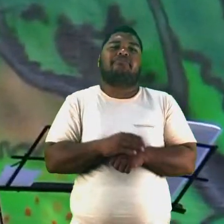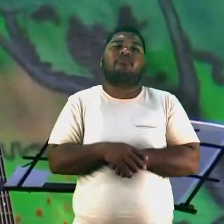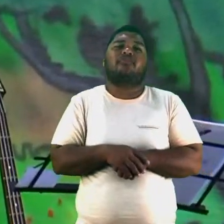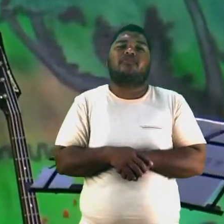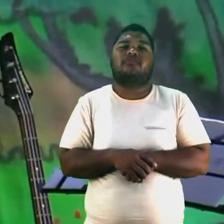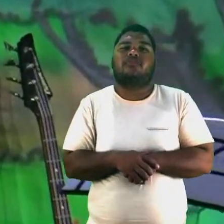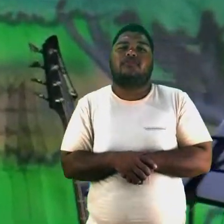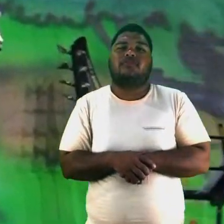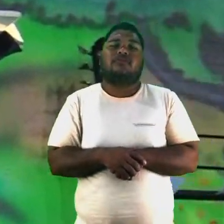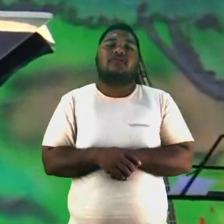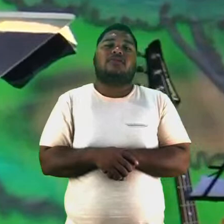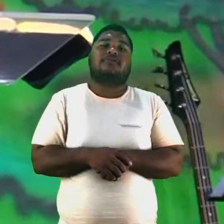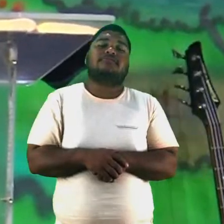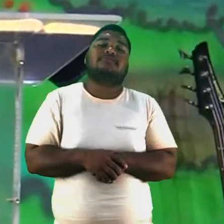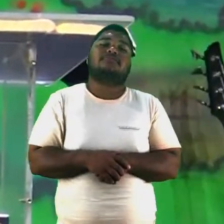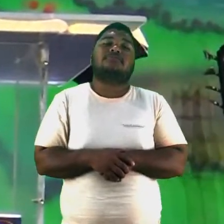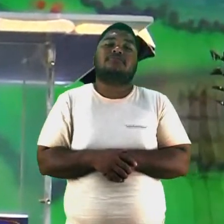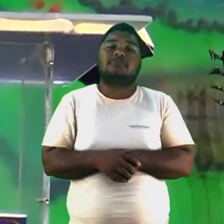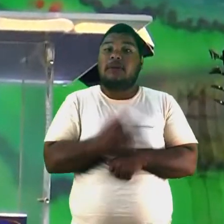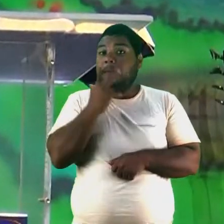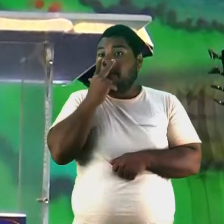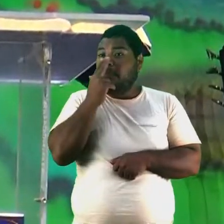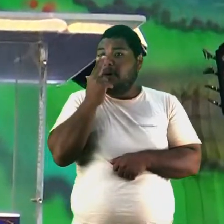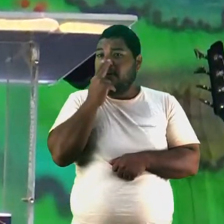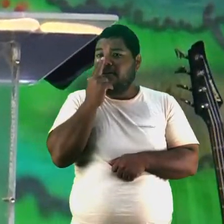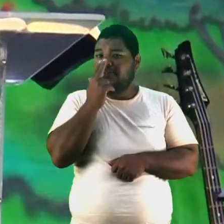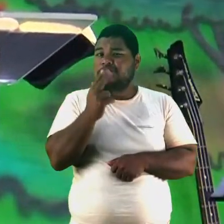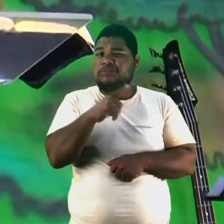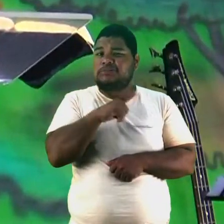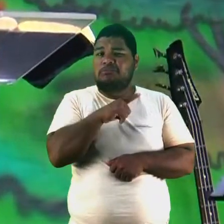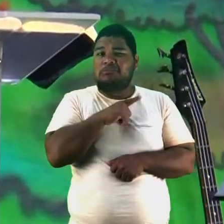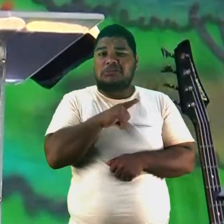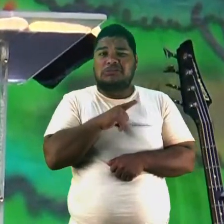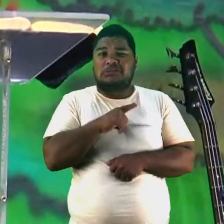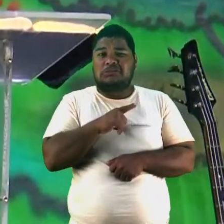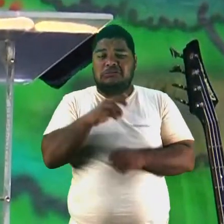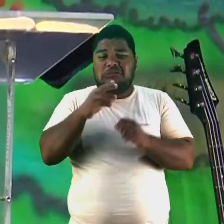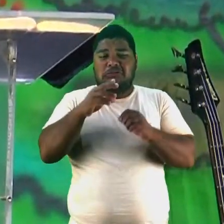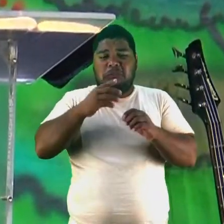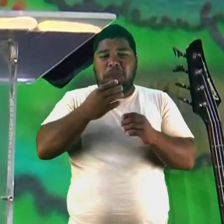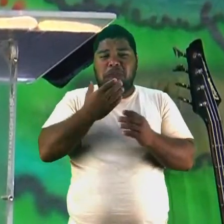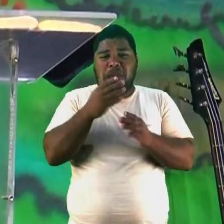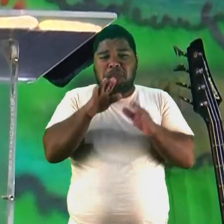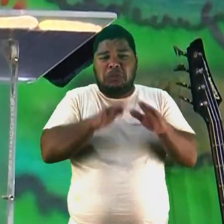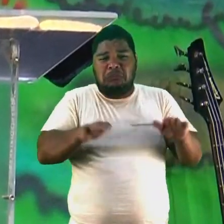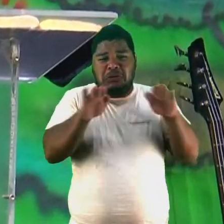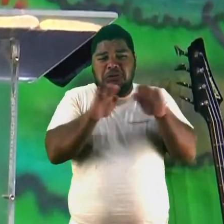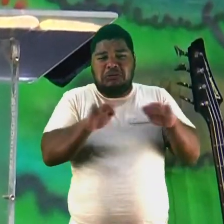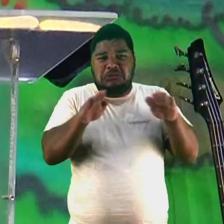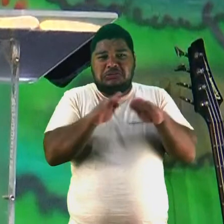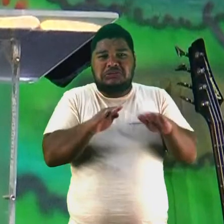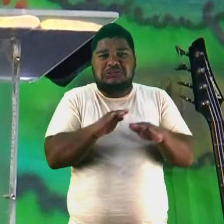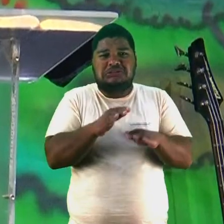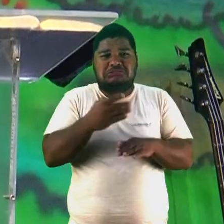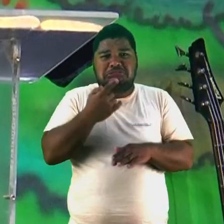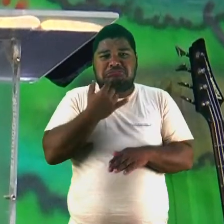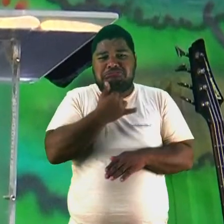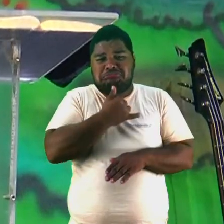ele parece que está passando por um desses momentos de tristeza profunda, duradouro.